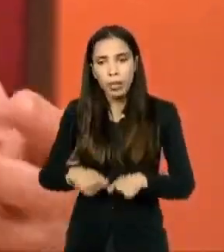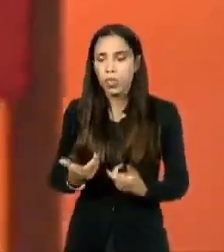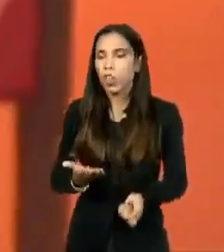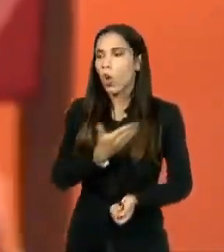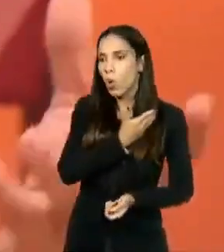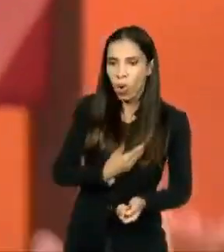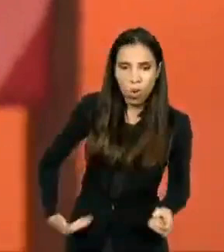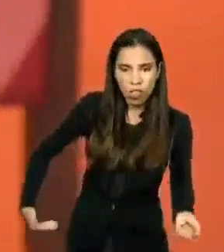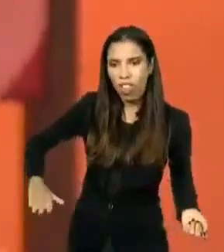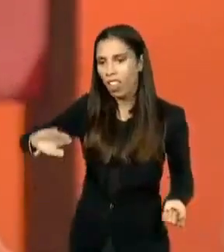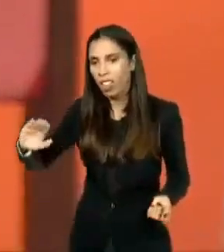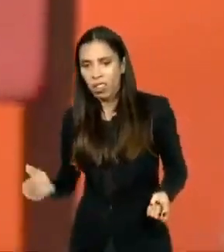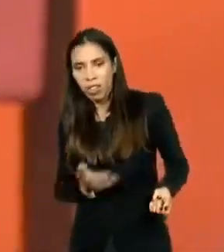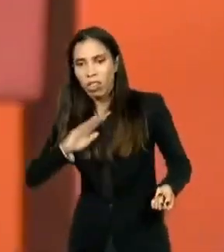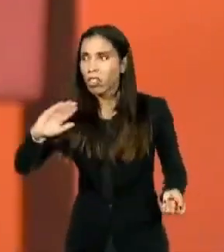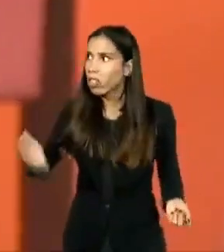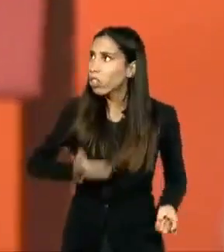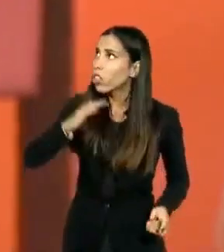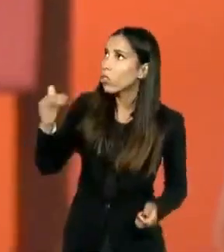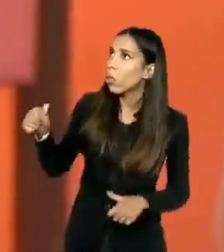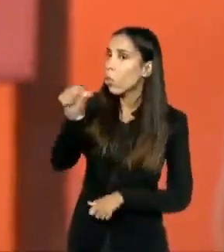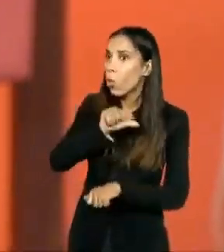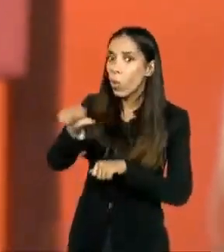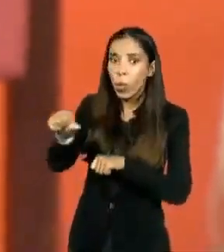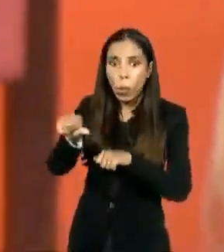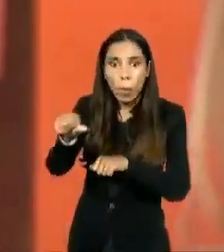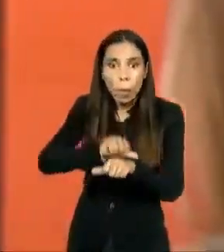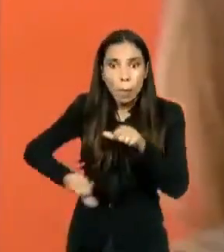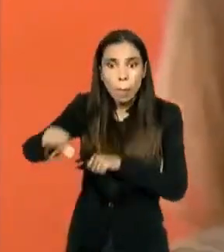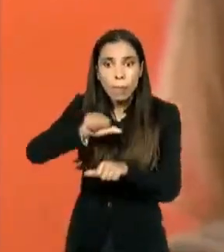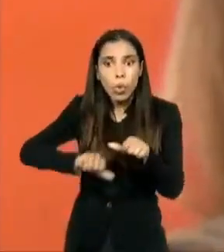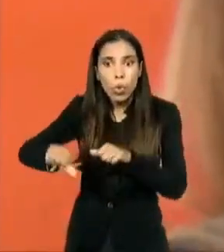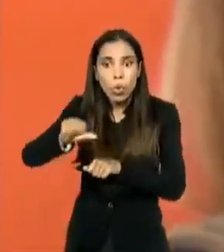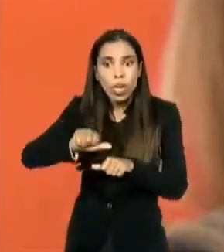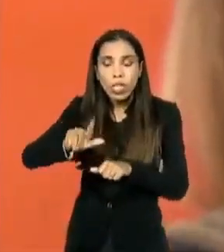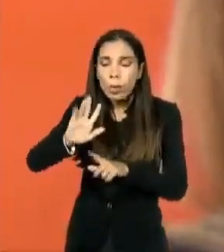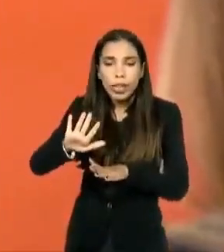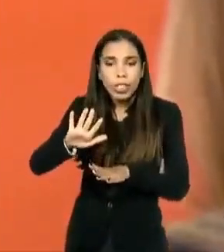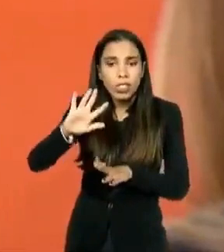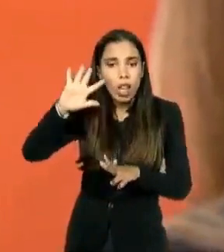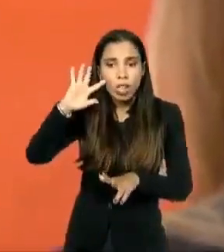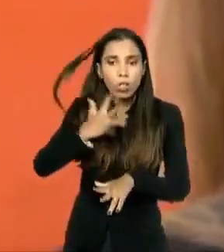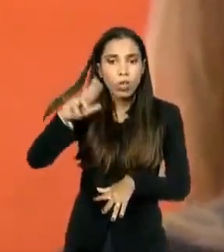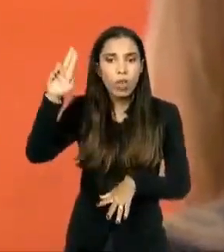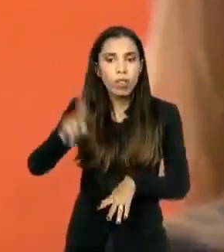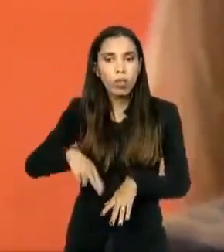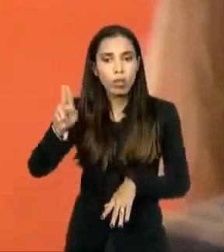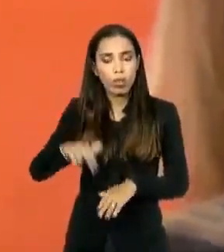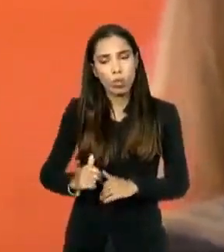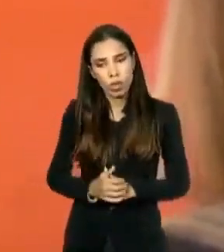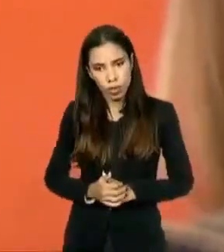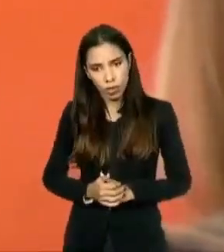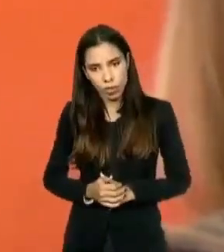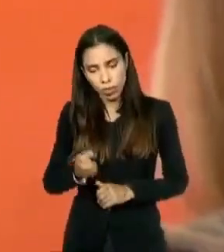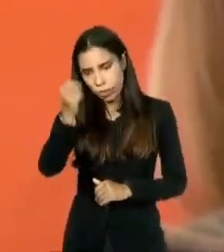sai governo, entra governo, sai governo, e nunca é resolvido. Sabe? Então, assim, teve até